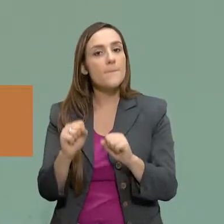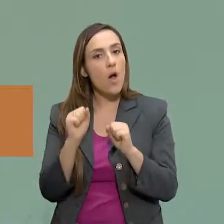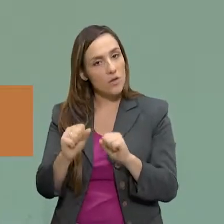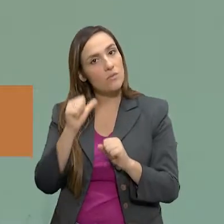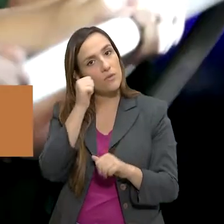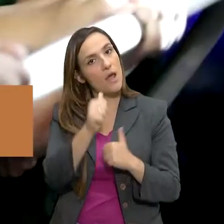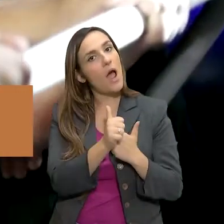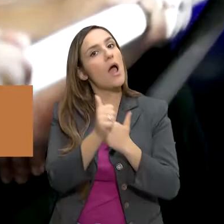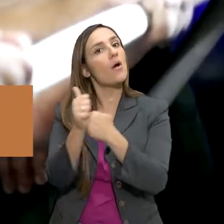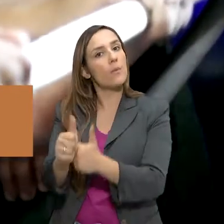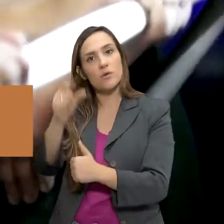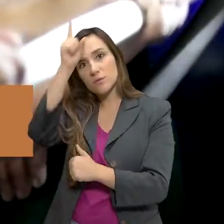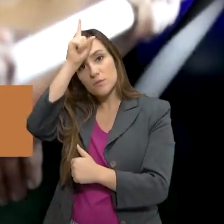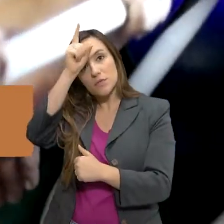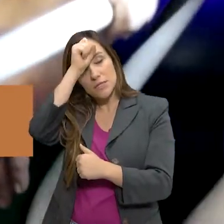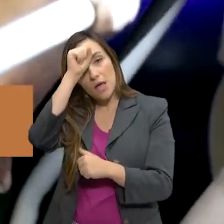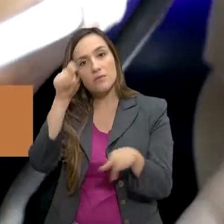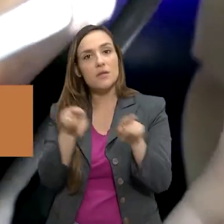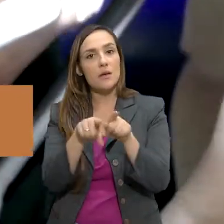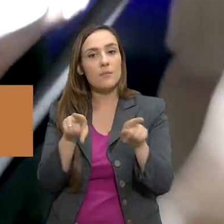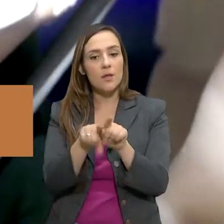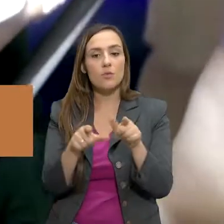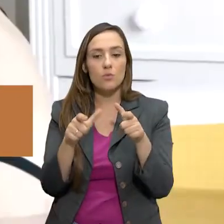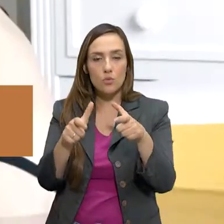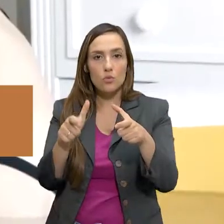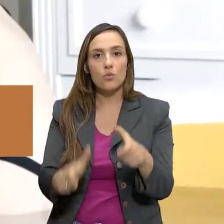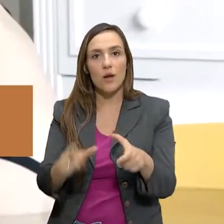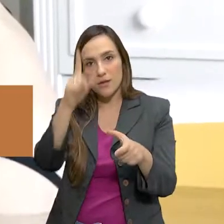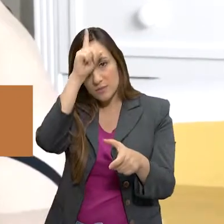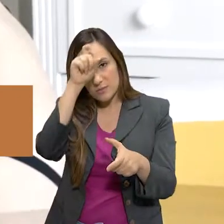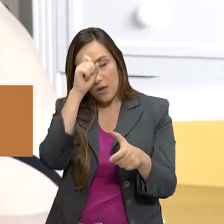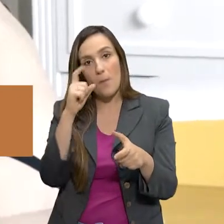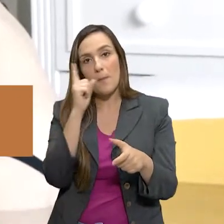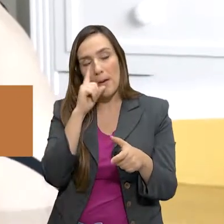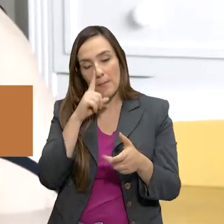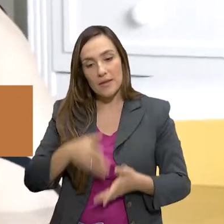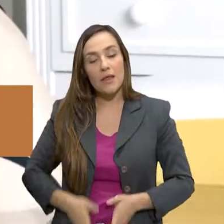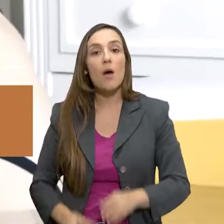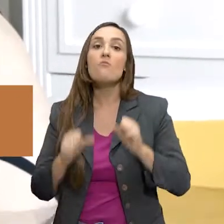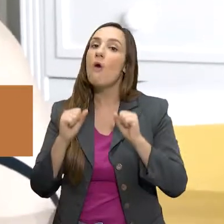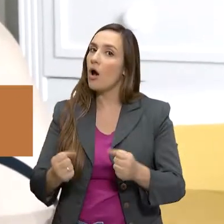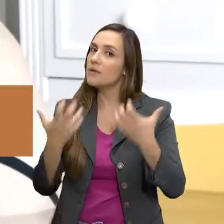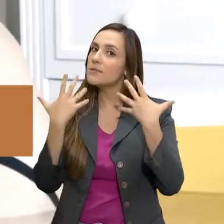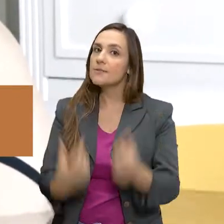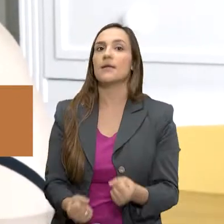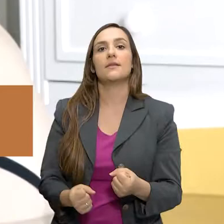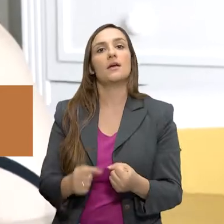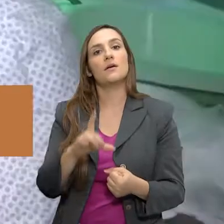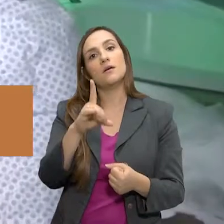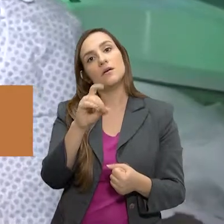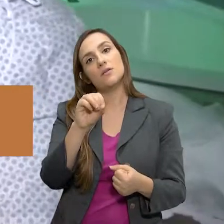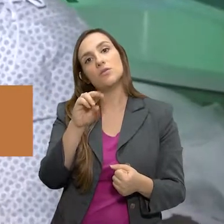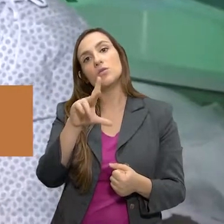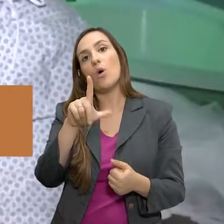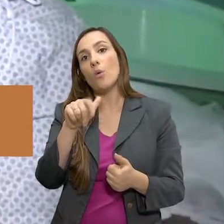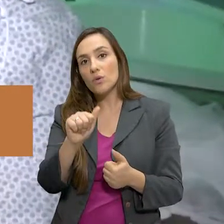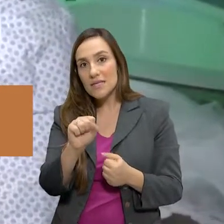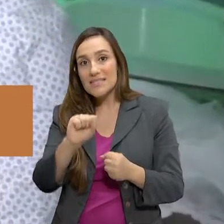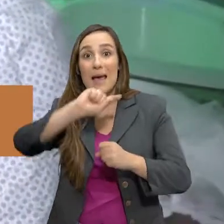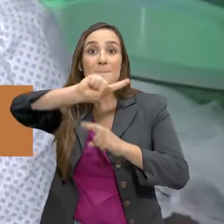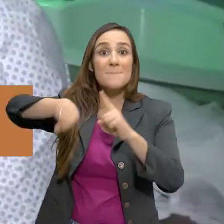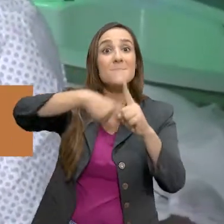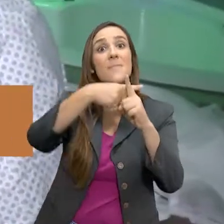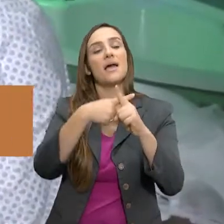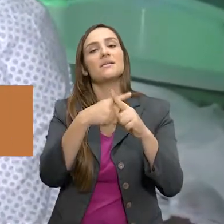das doulas, dizendo que, obrigatoriamente, os hospitais, né, as maternidades, eles devem aceitar a presença